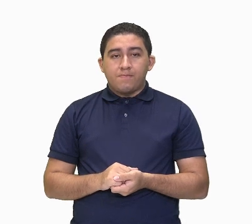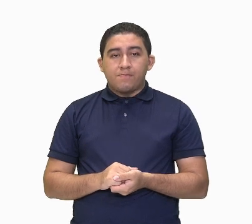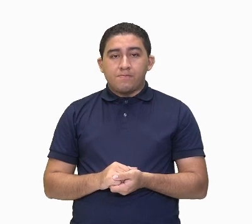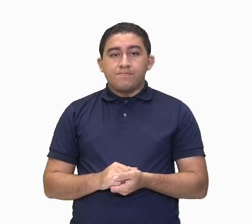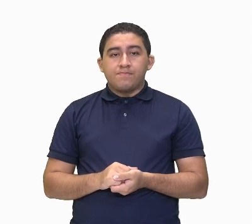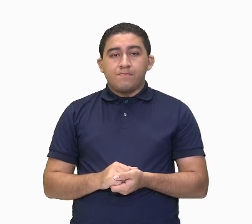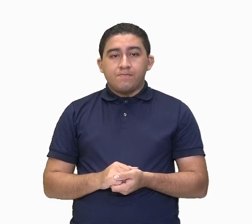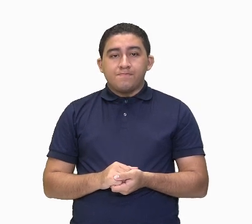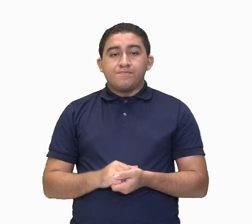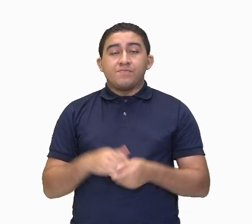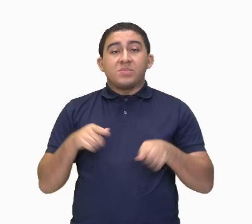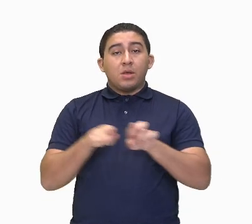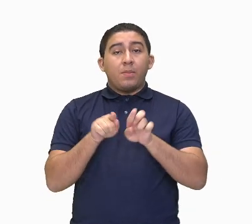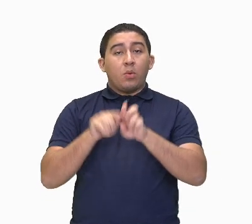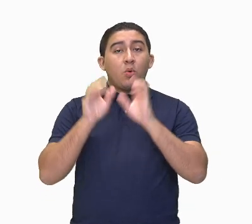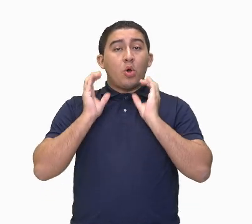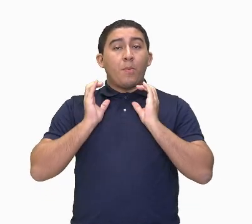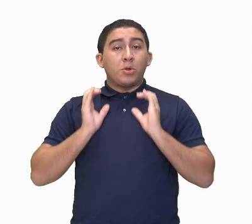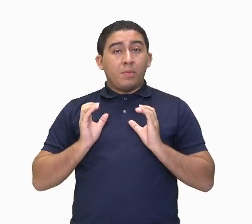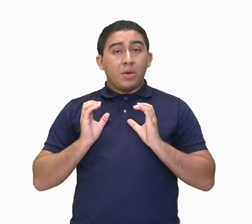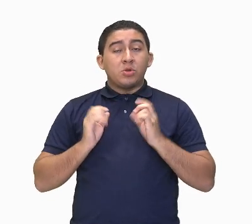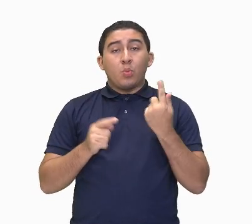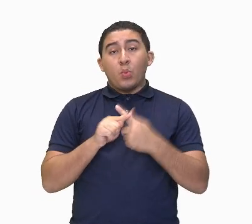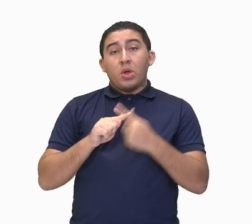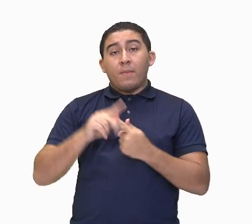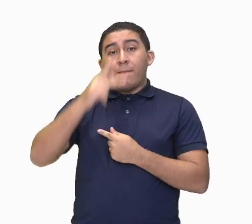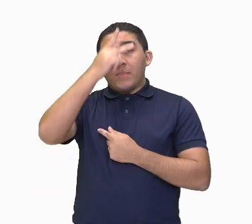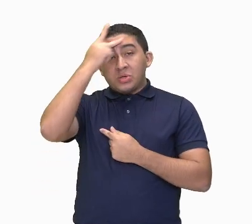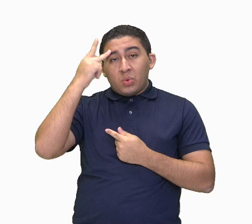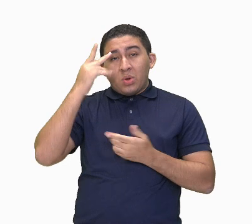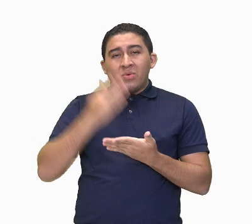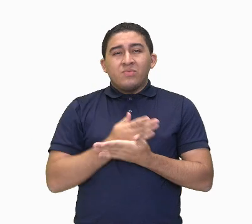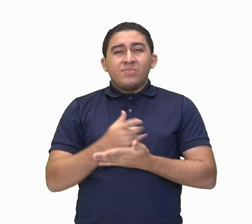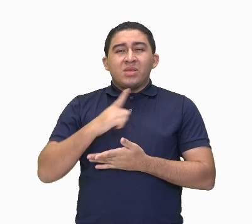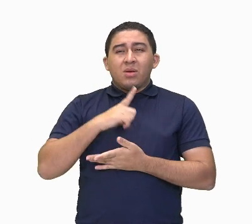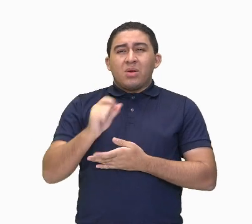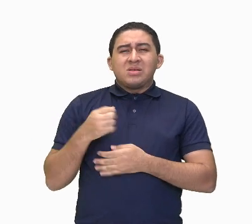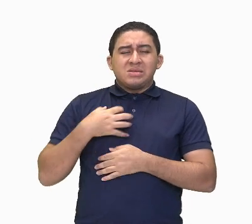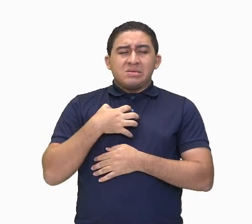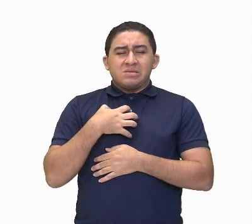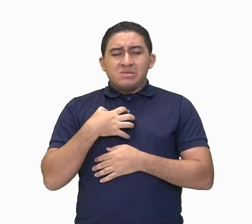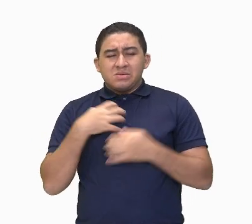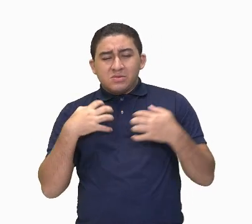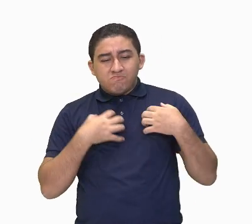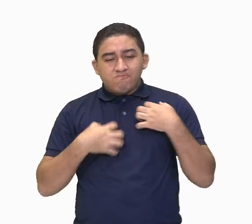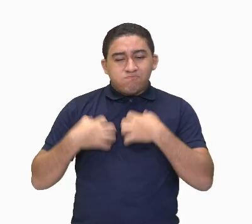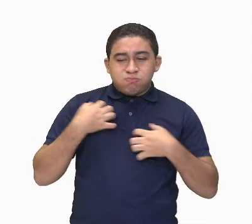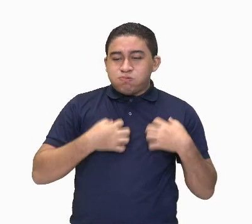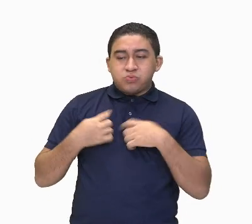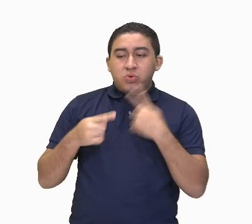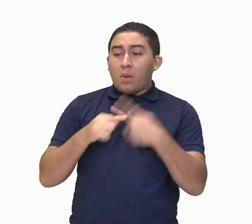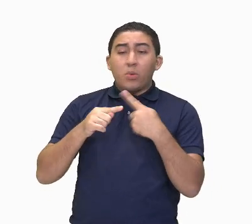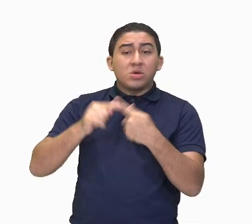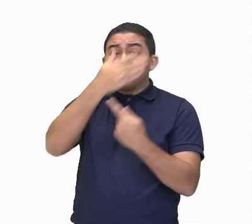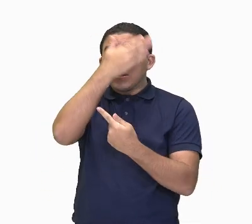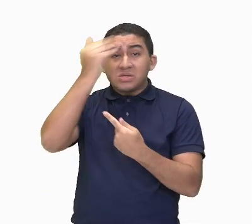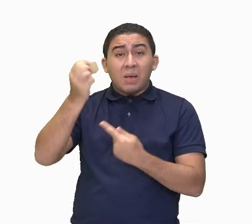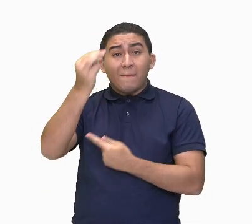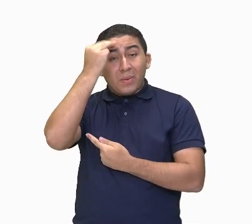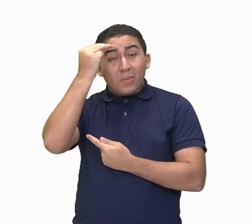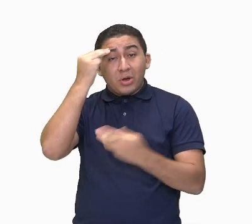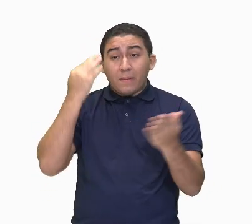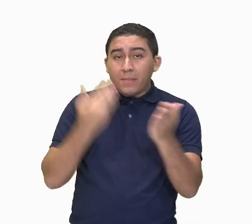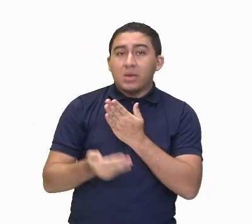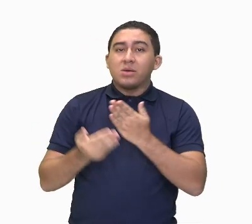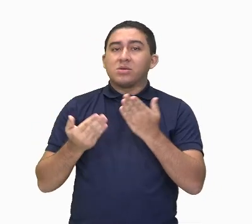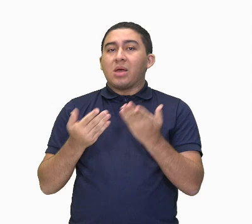do comportamento, né? Às vezes a pessoa ela fica irritada porque ela está esquecendo de situações ali, a memória dela já não é mais a